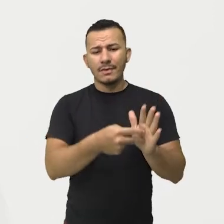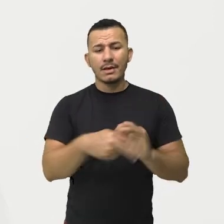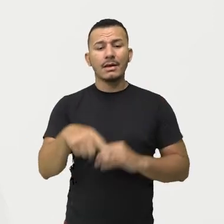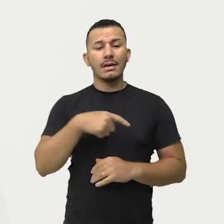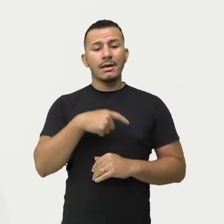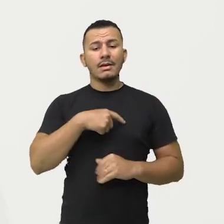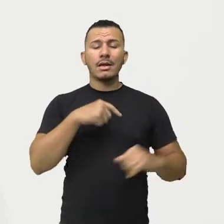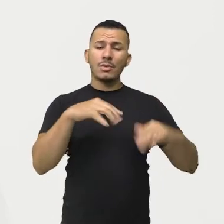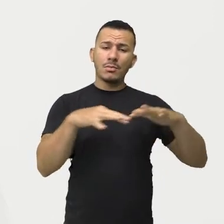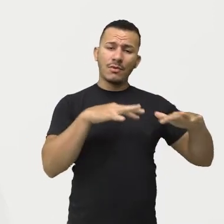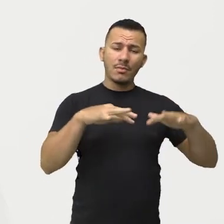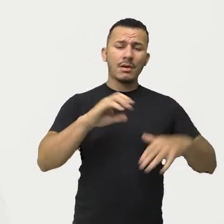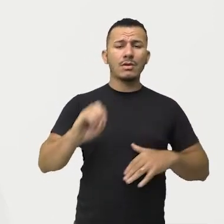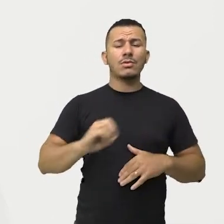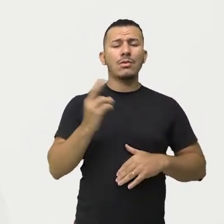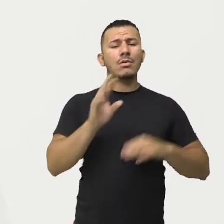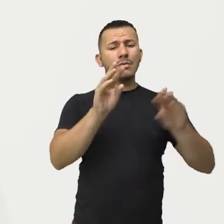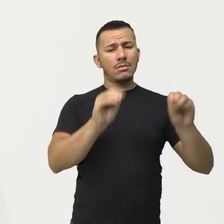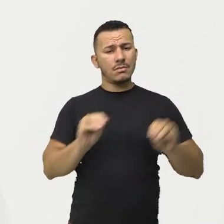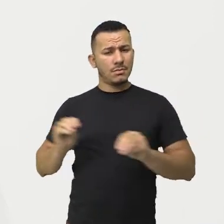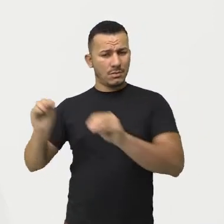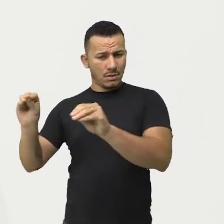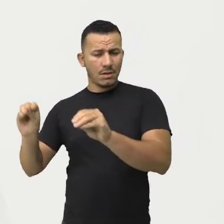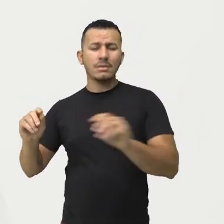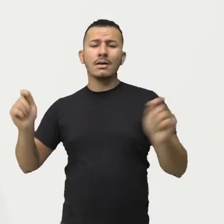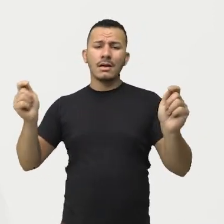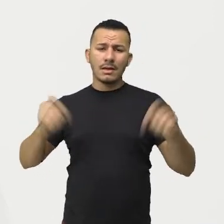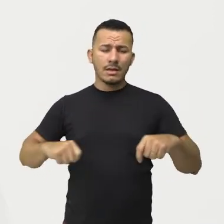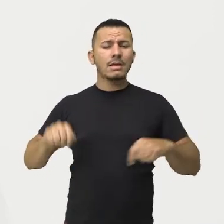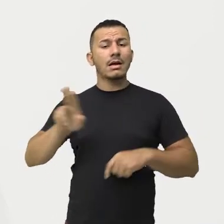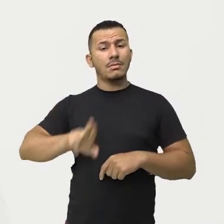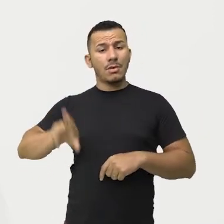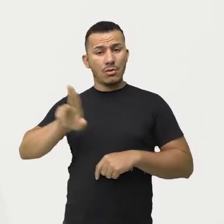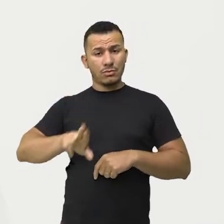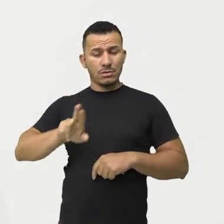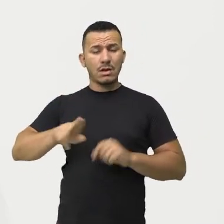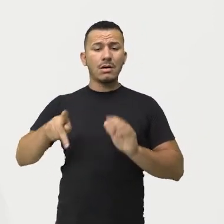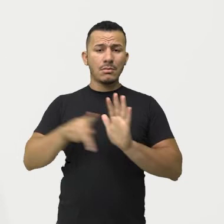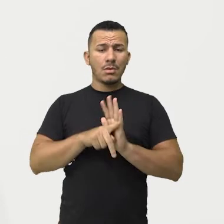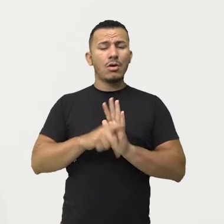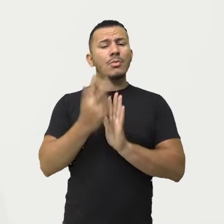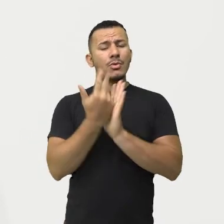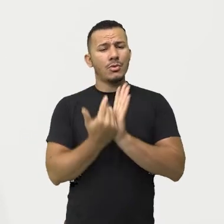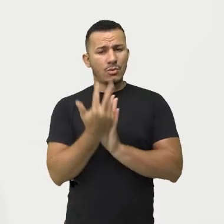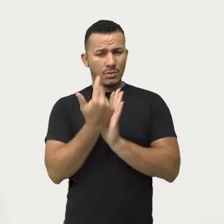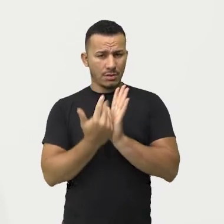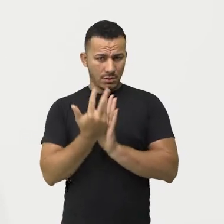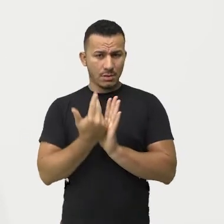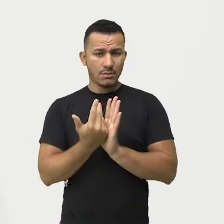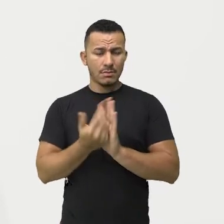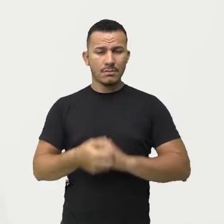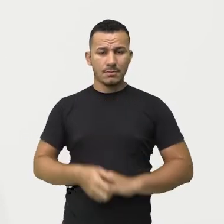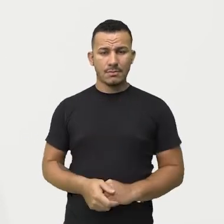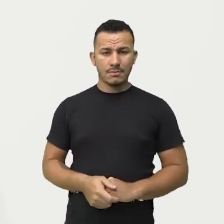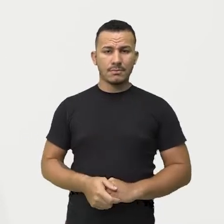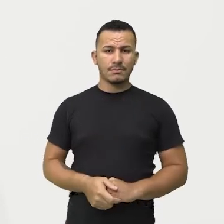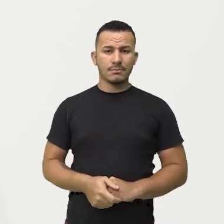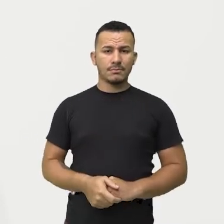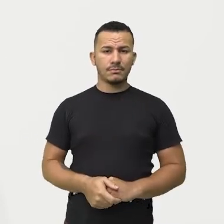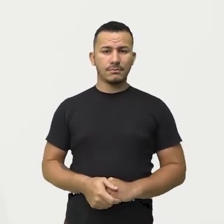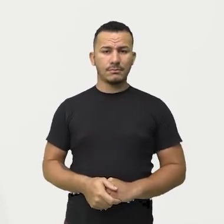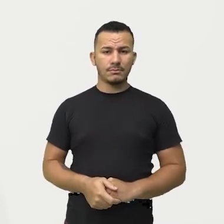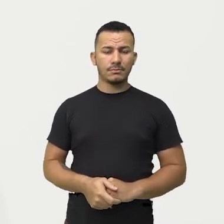ou mudanças que podemos fazer em uma figura,